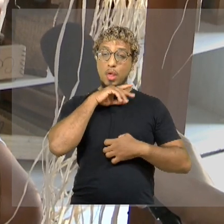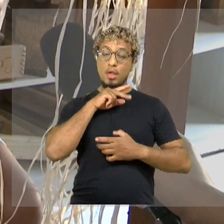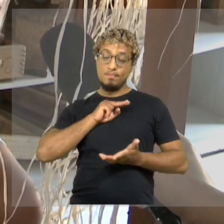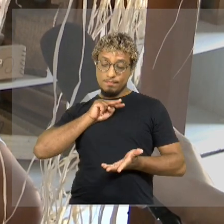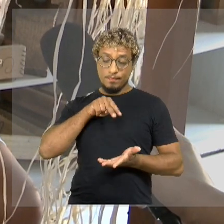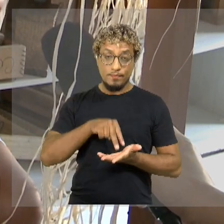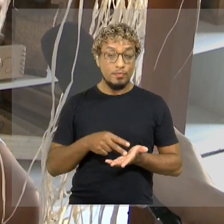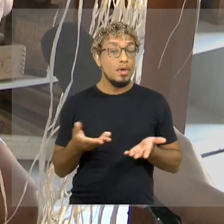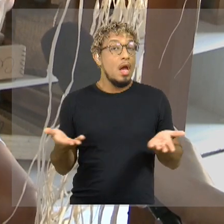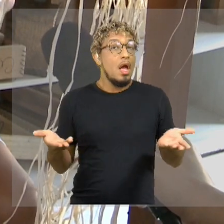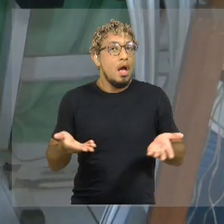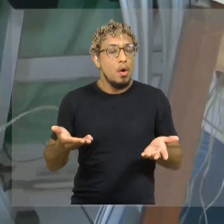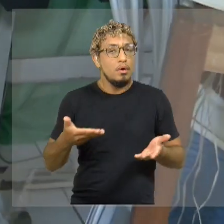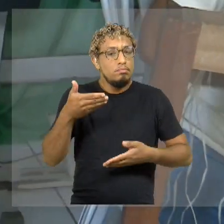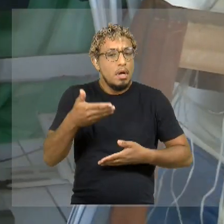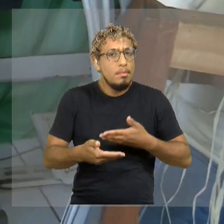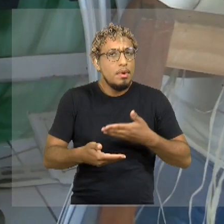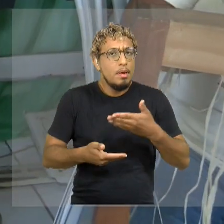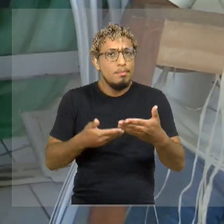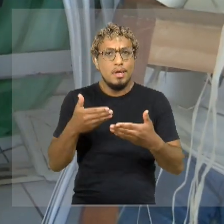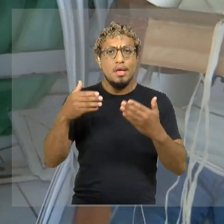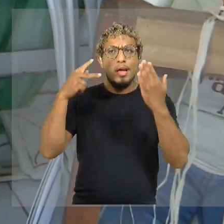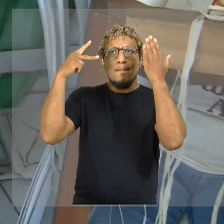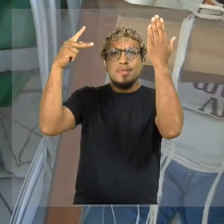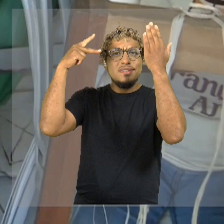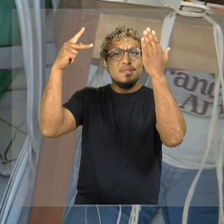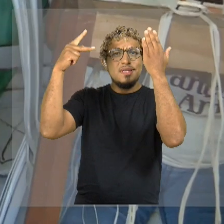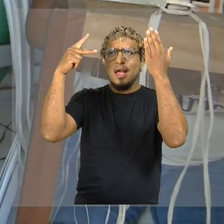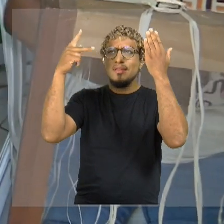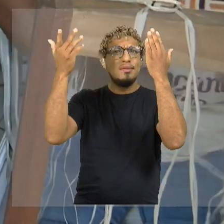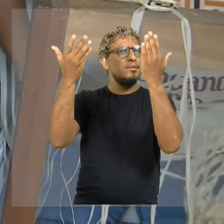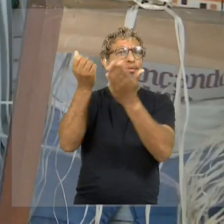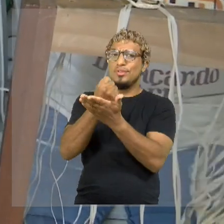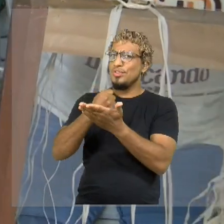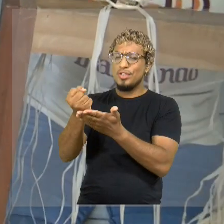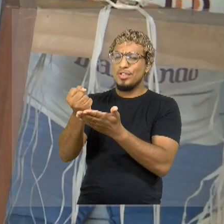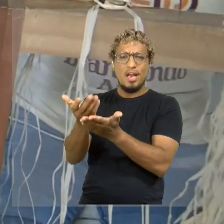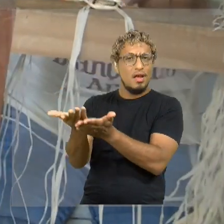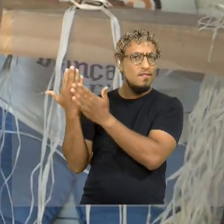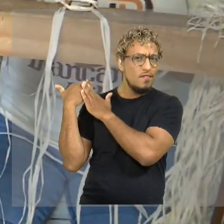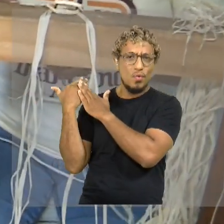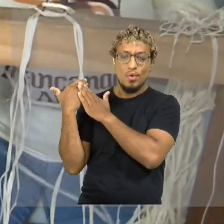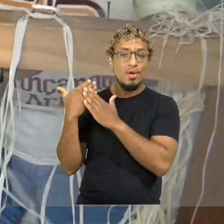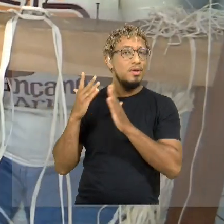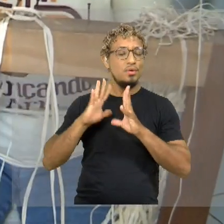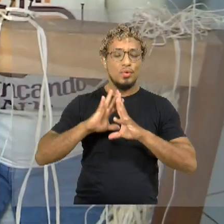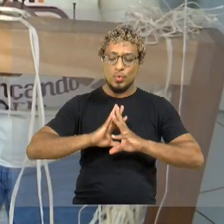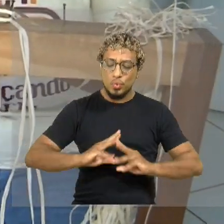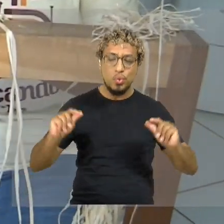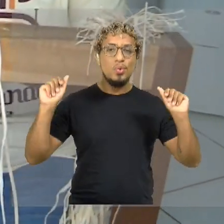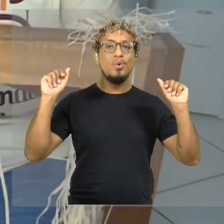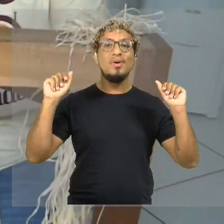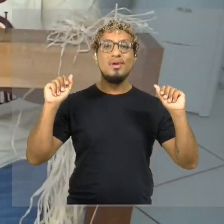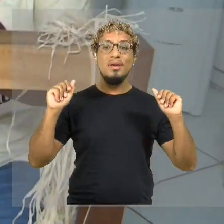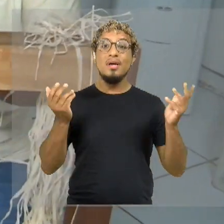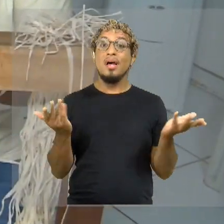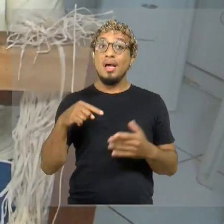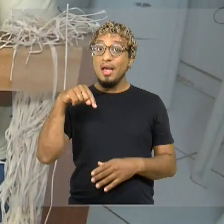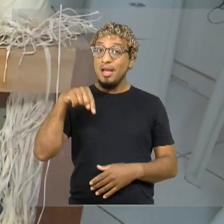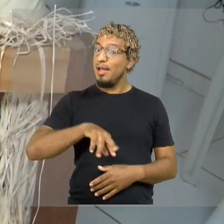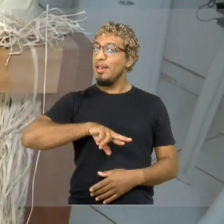E hoje, psiquiatra já foi. Porque isso cuida. Aí hoje a gente costuma dizer, isso aqui não é